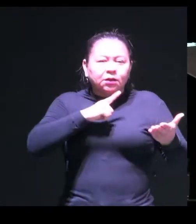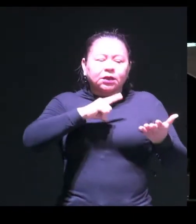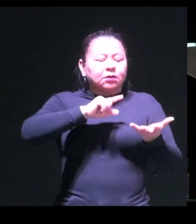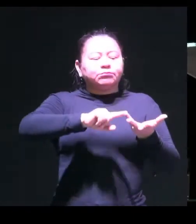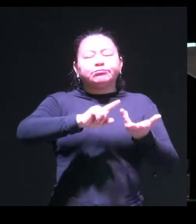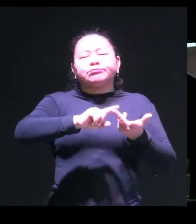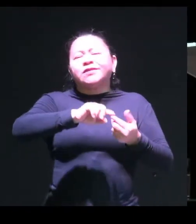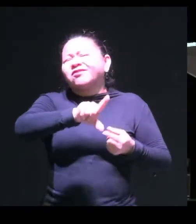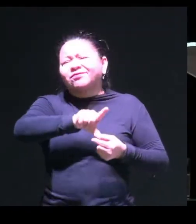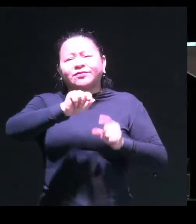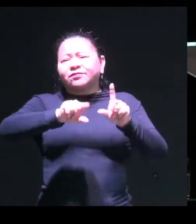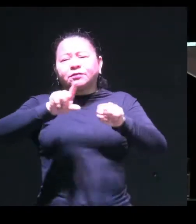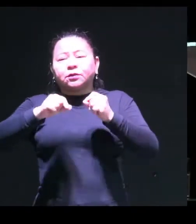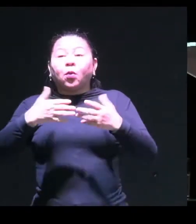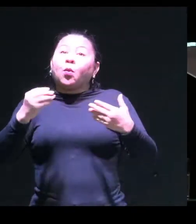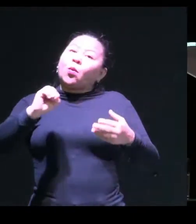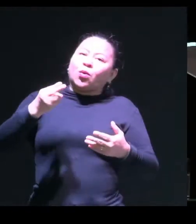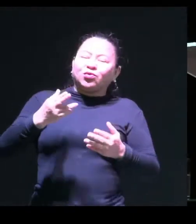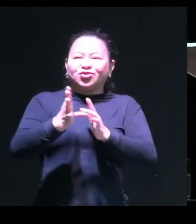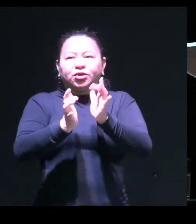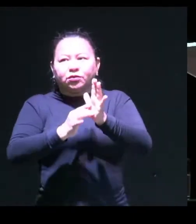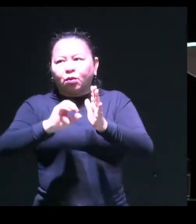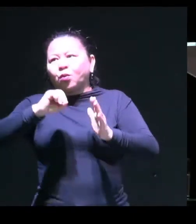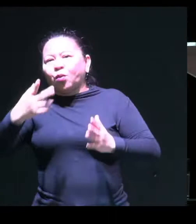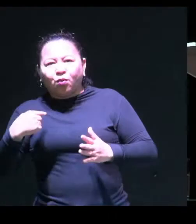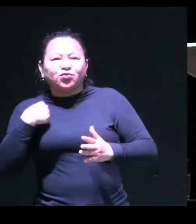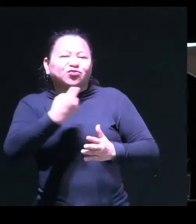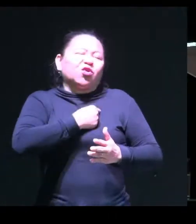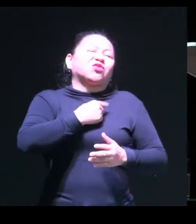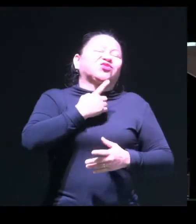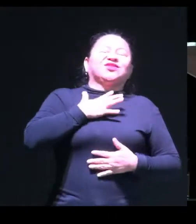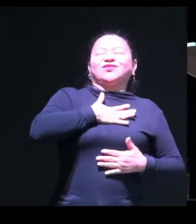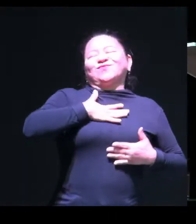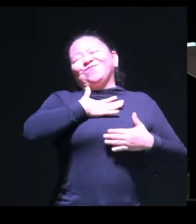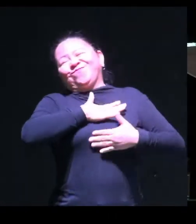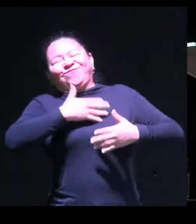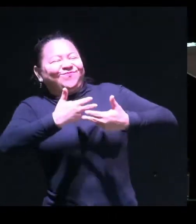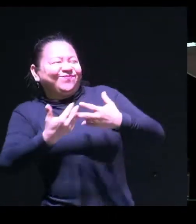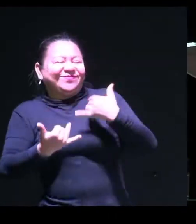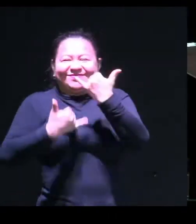muitas opções. Ou Jesus, ou os nossos prazeres, nossas